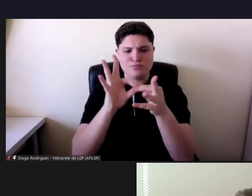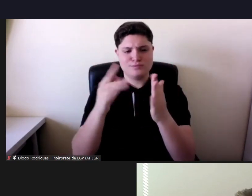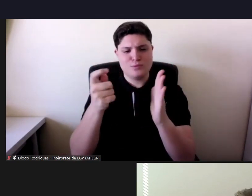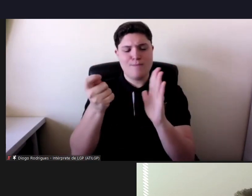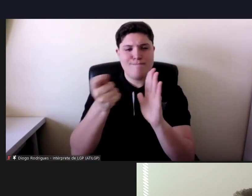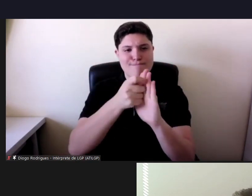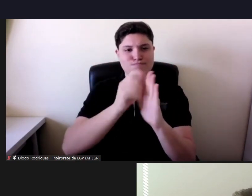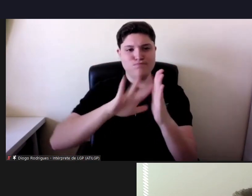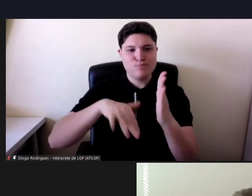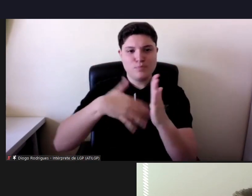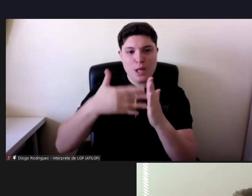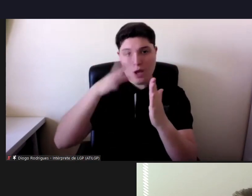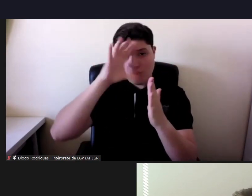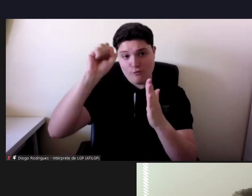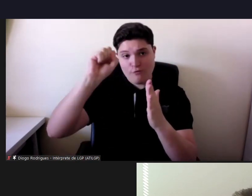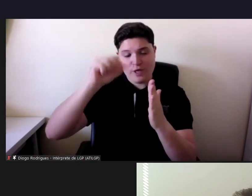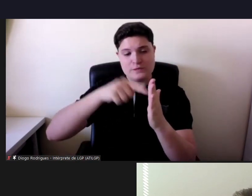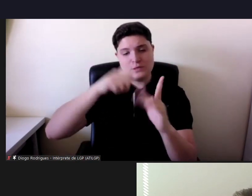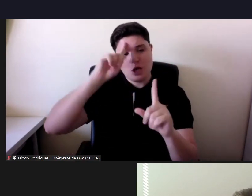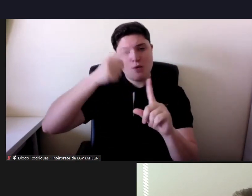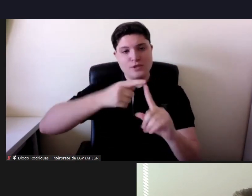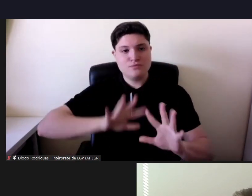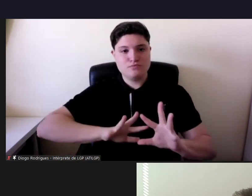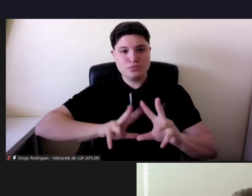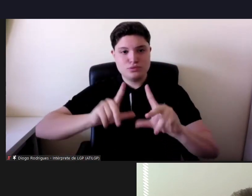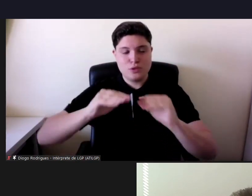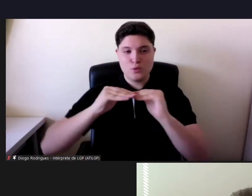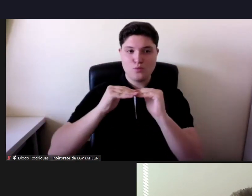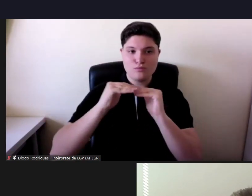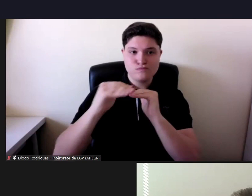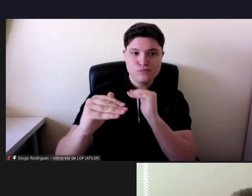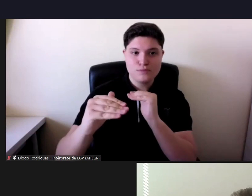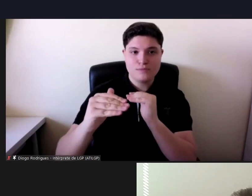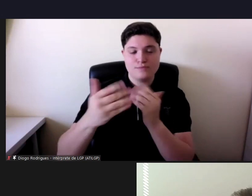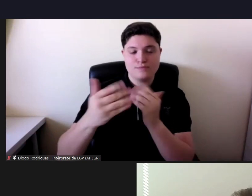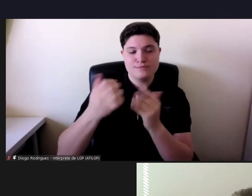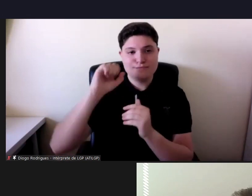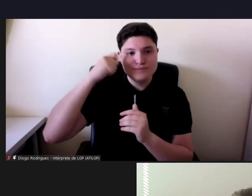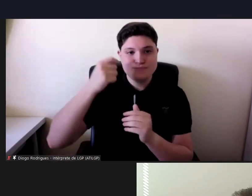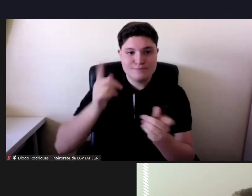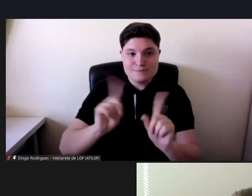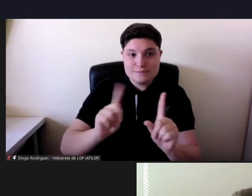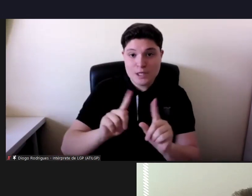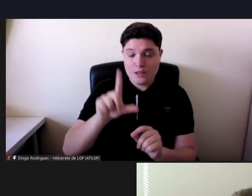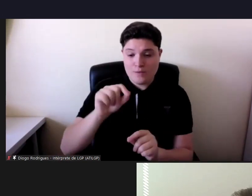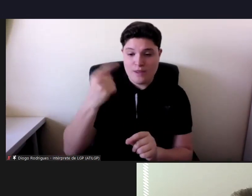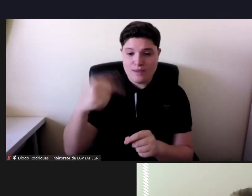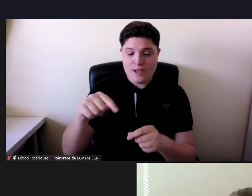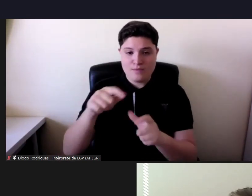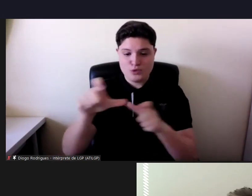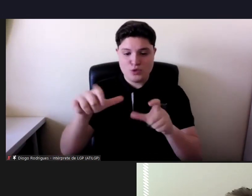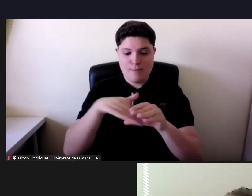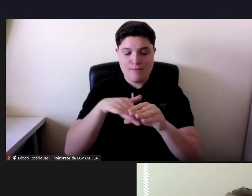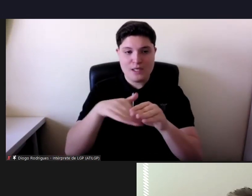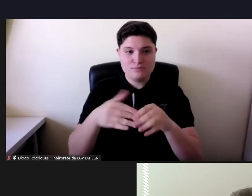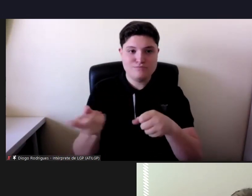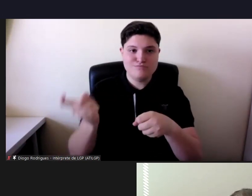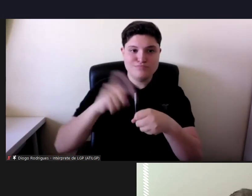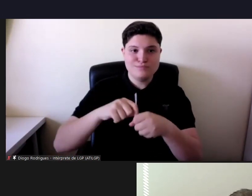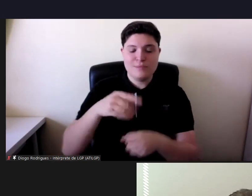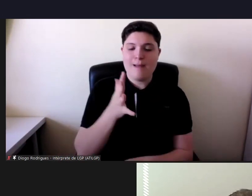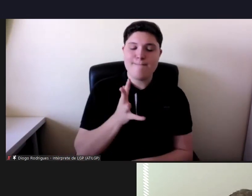e dos Objetivos de Desenvolvimento Sustentável. Contamos com mais de 1000 participantes registados para